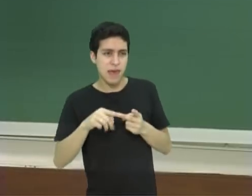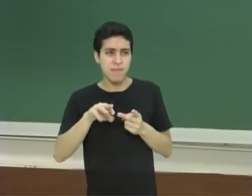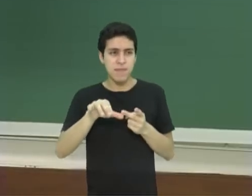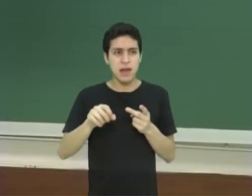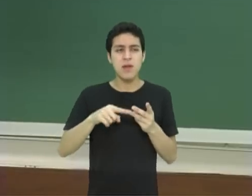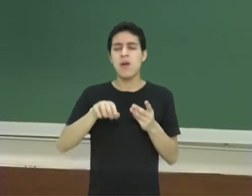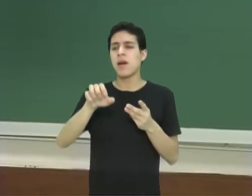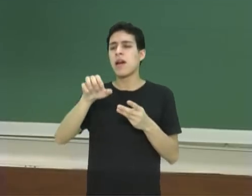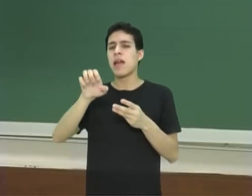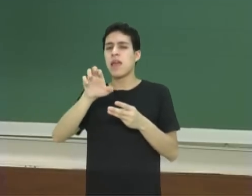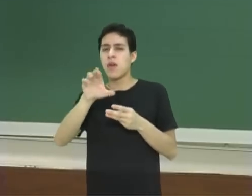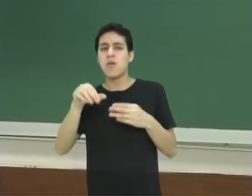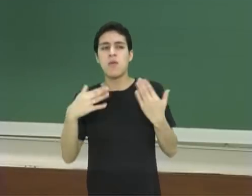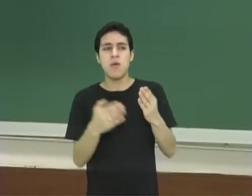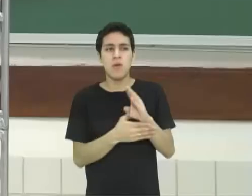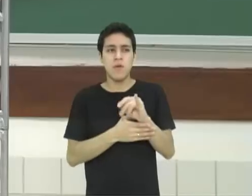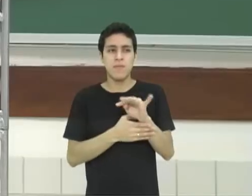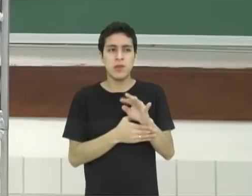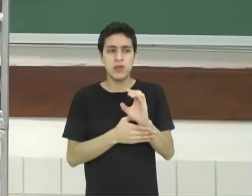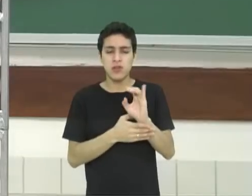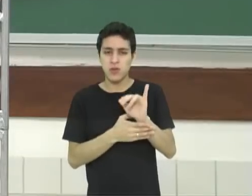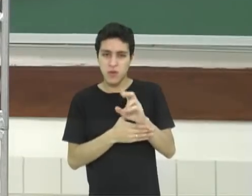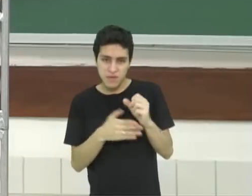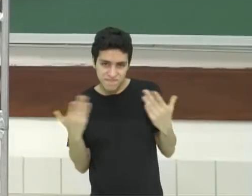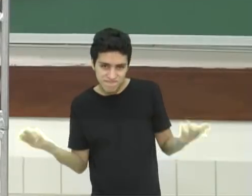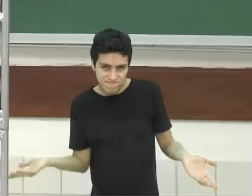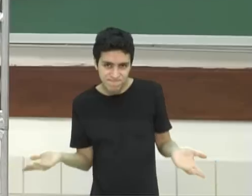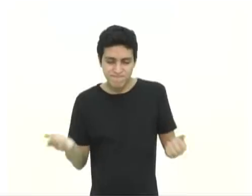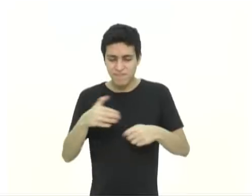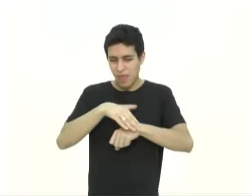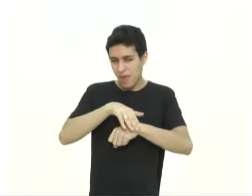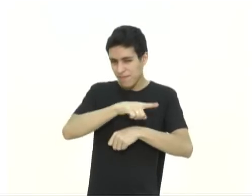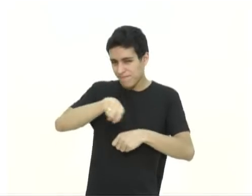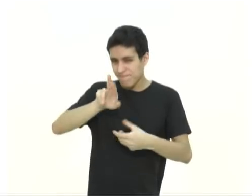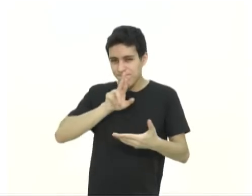o euro ou os bitcoins? É com vocês lá, tempo na tela.